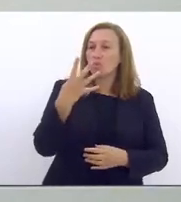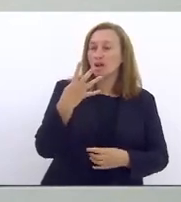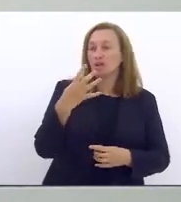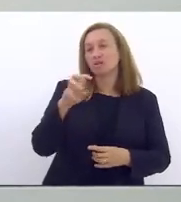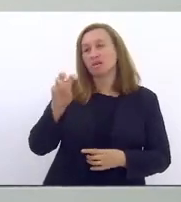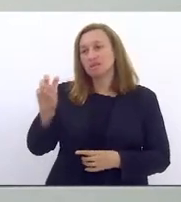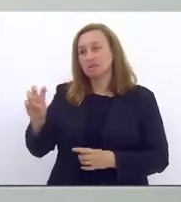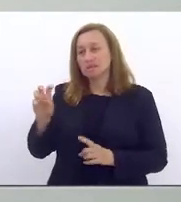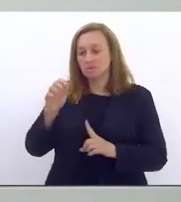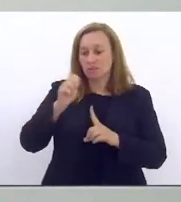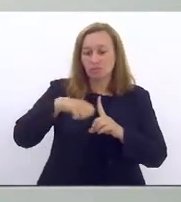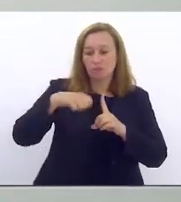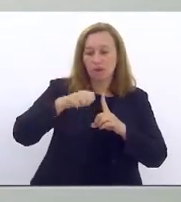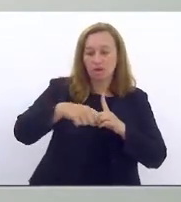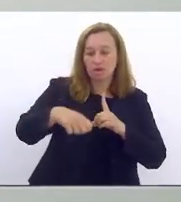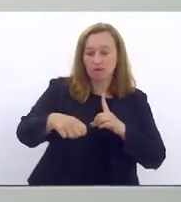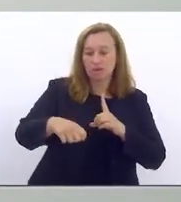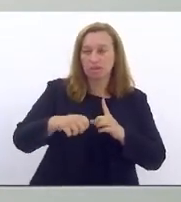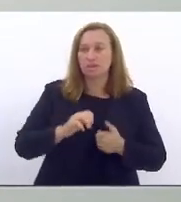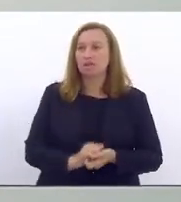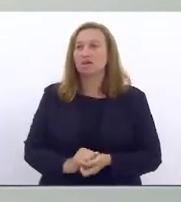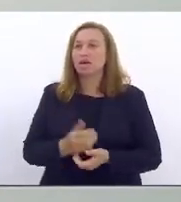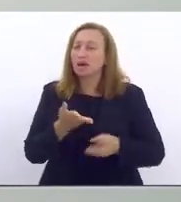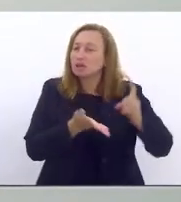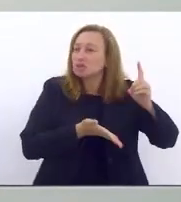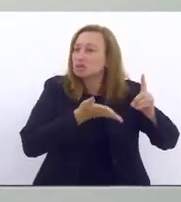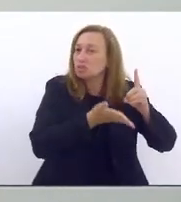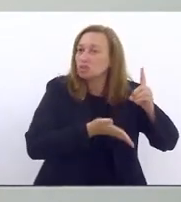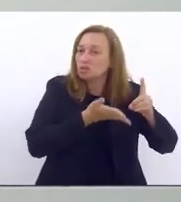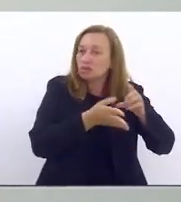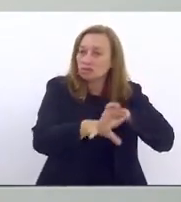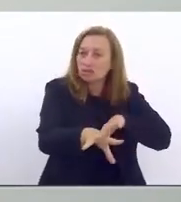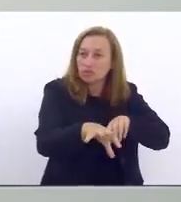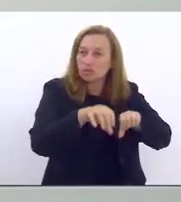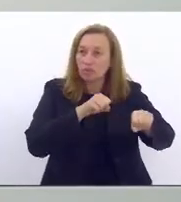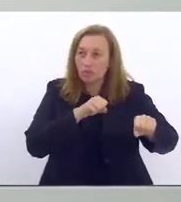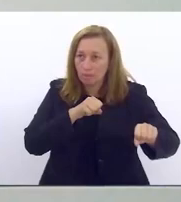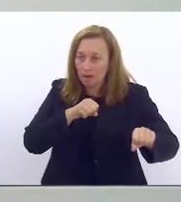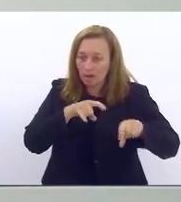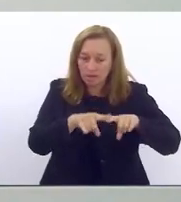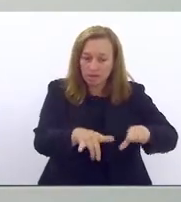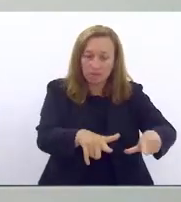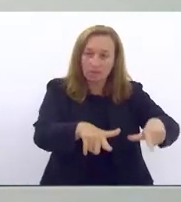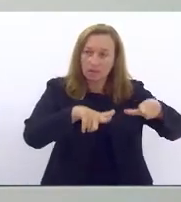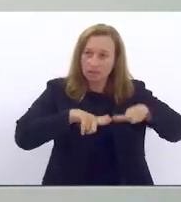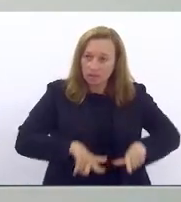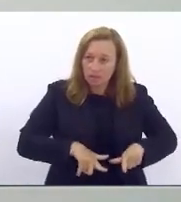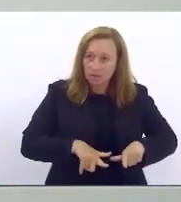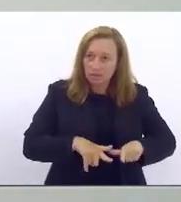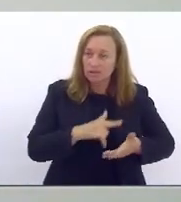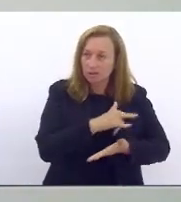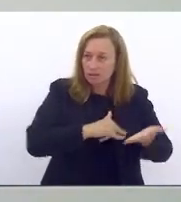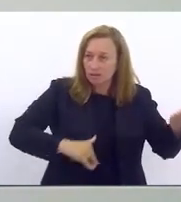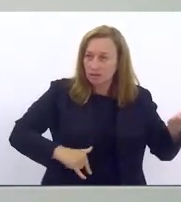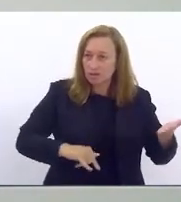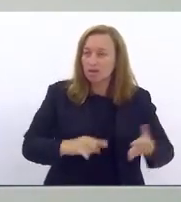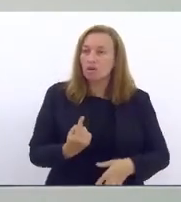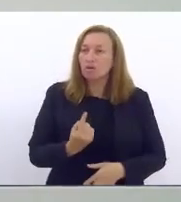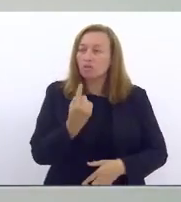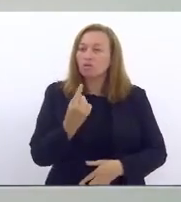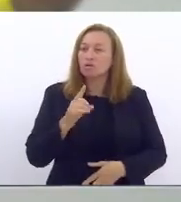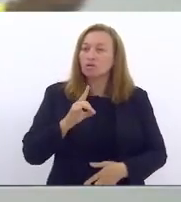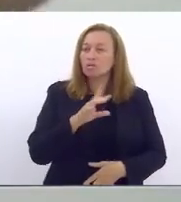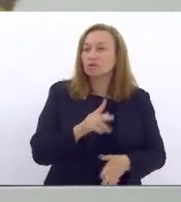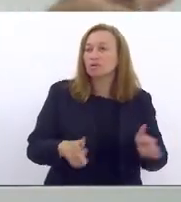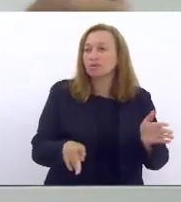significa os ciclos? As doulas que são formadas, certificadas e associadas. É o único requisito que precisa para fazer